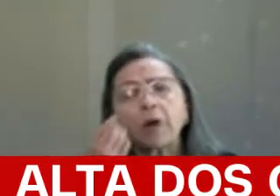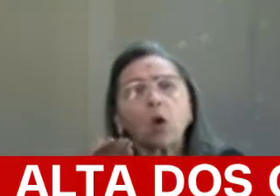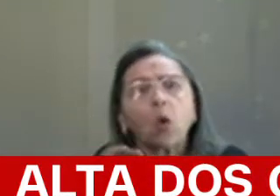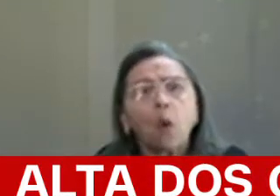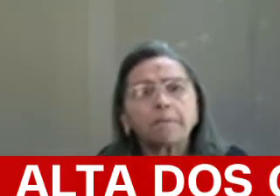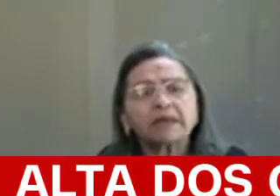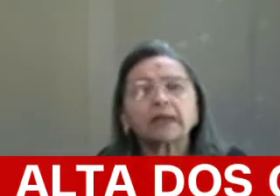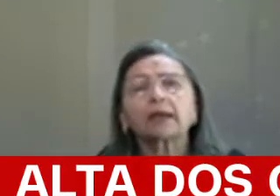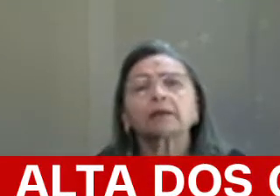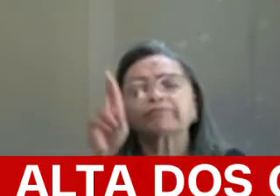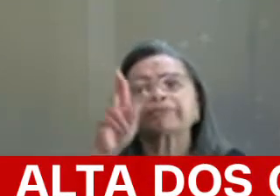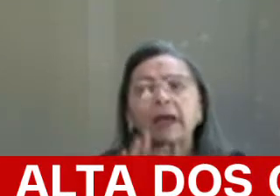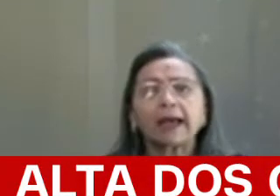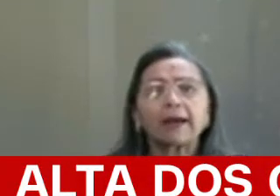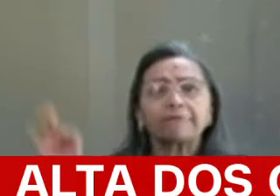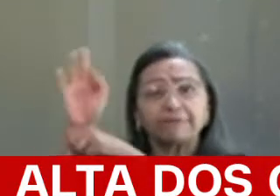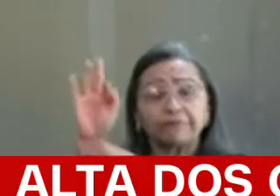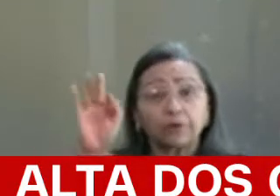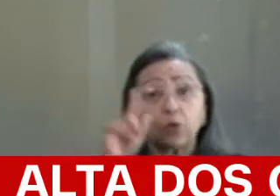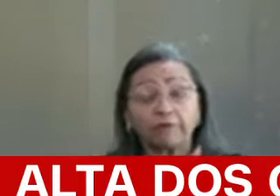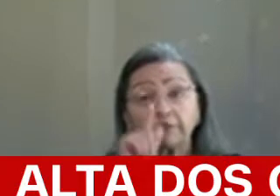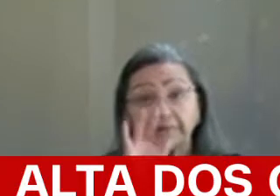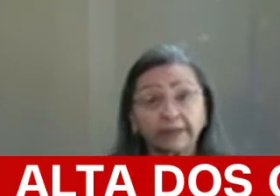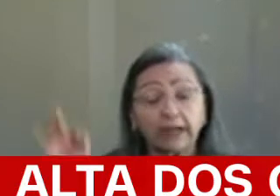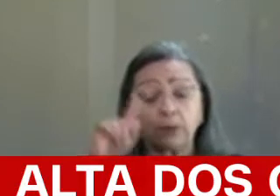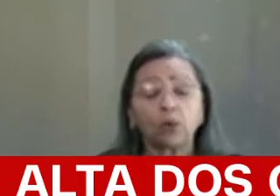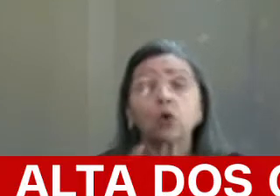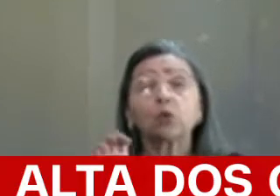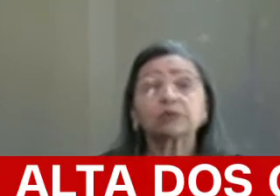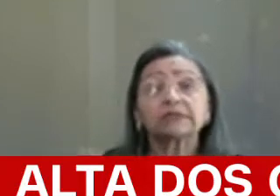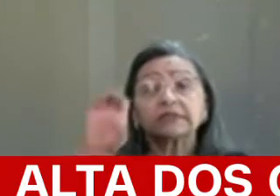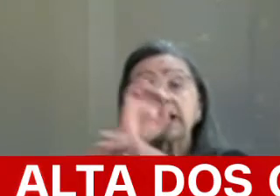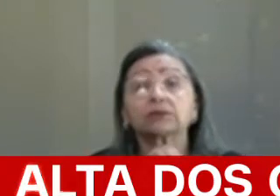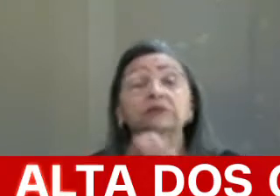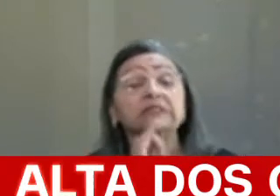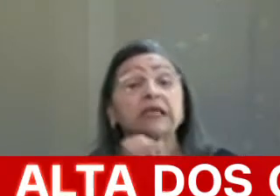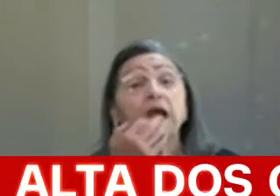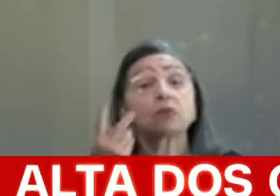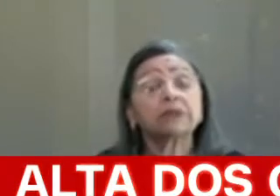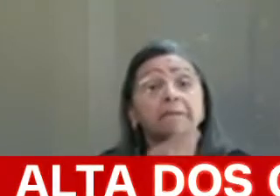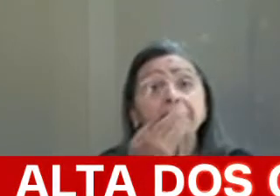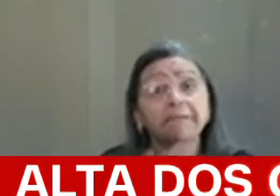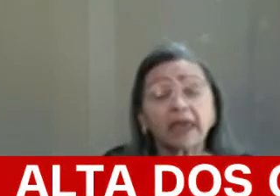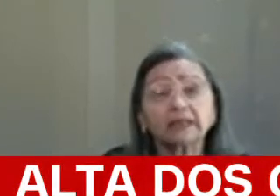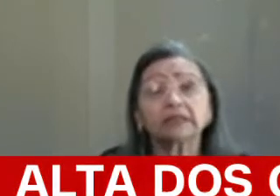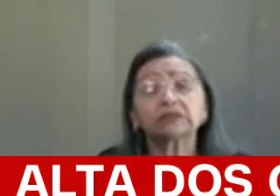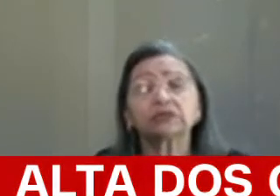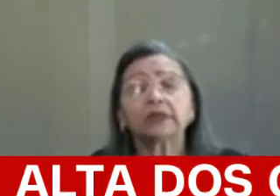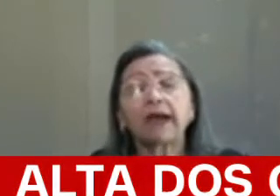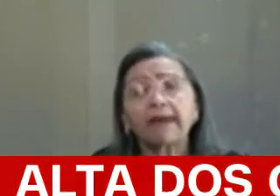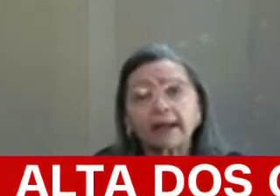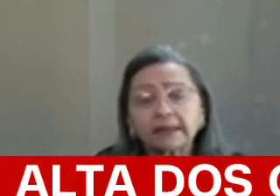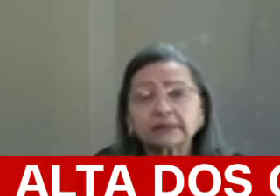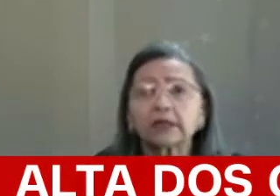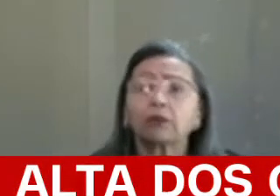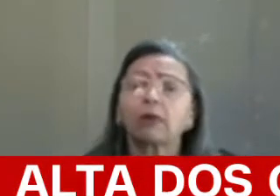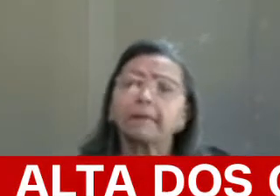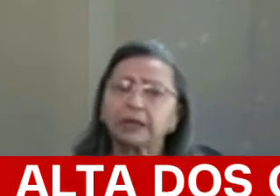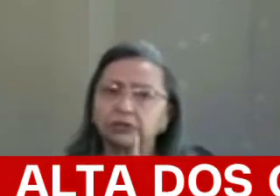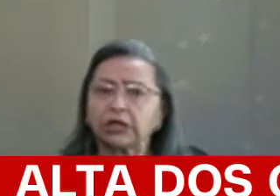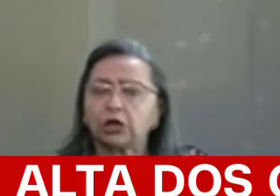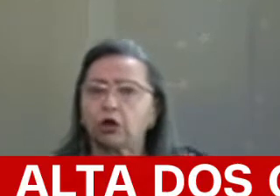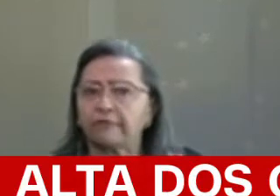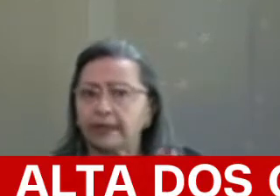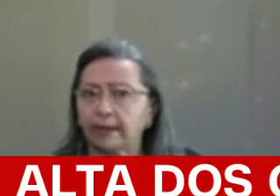pela União aos Estados por perdas de arrecadação decorrentes da entrada em vigor da nova lei. Ela